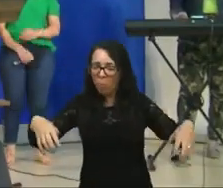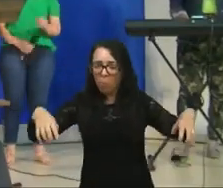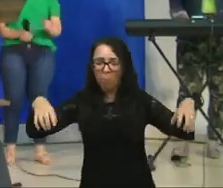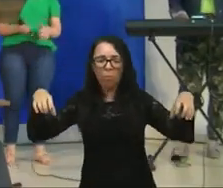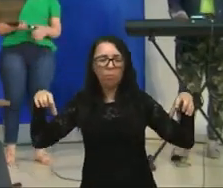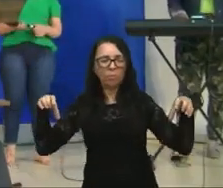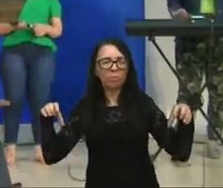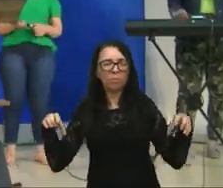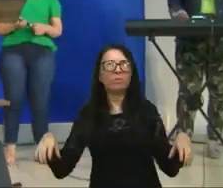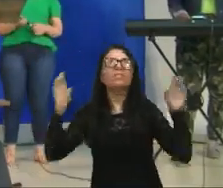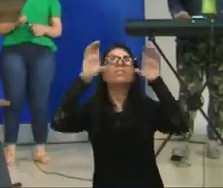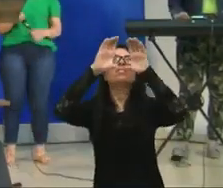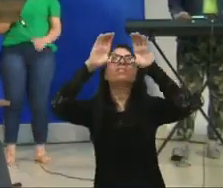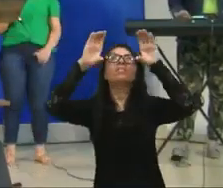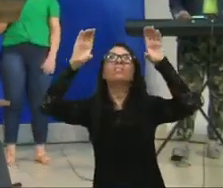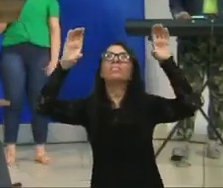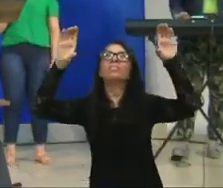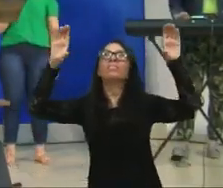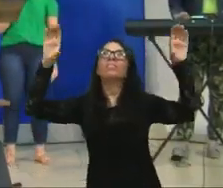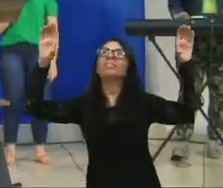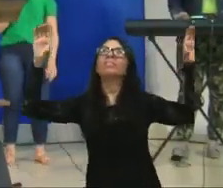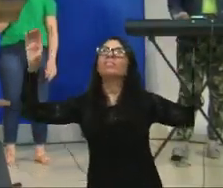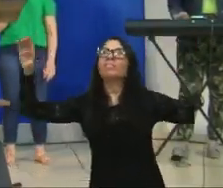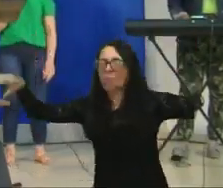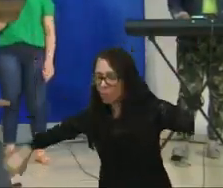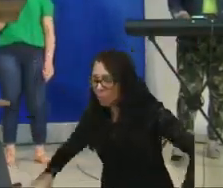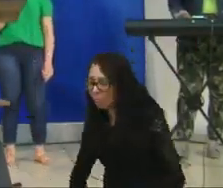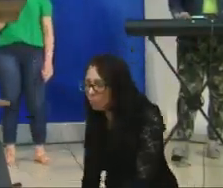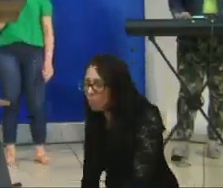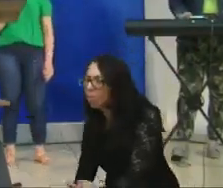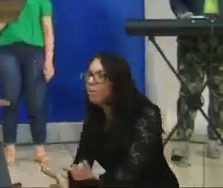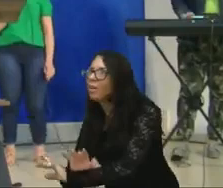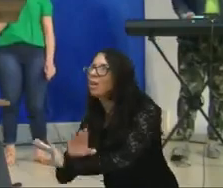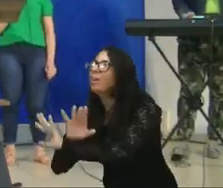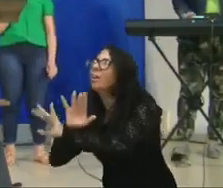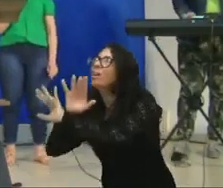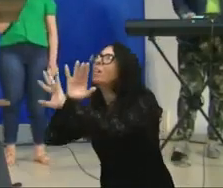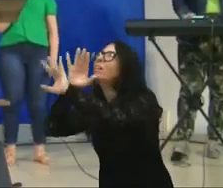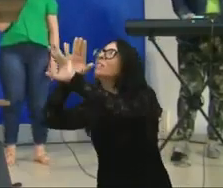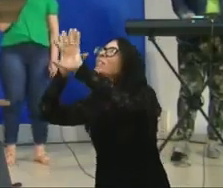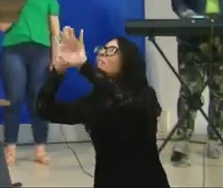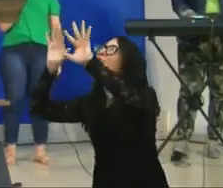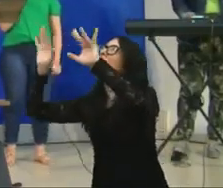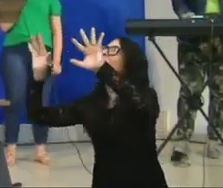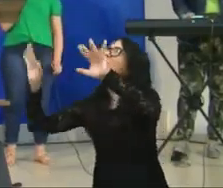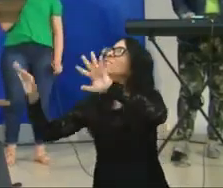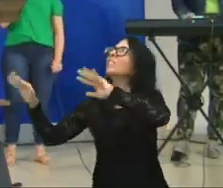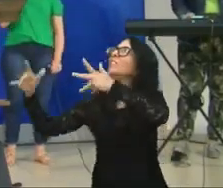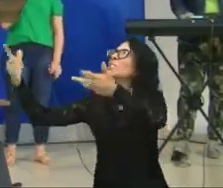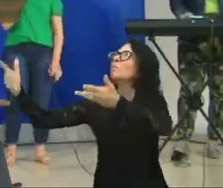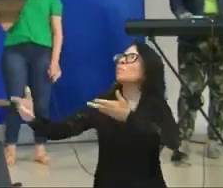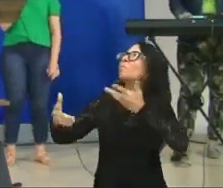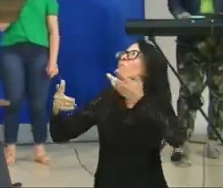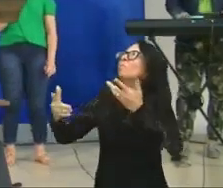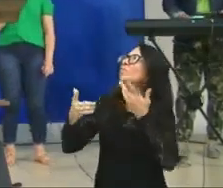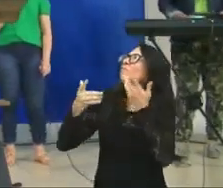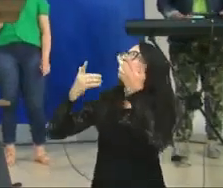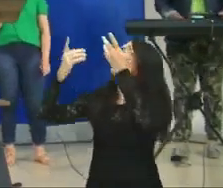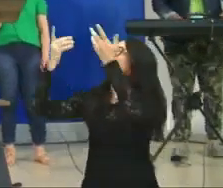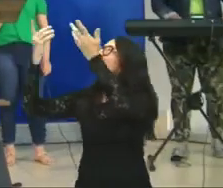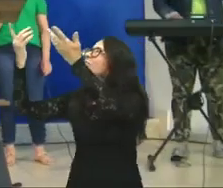toda a glória iremos dar. Deus acima do